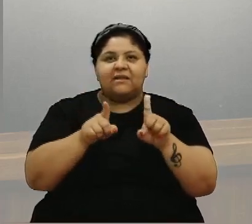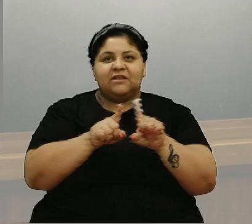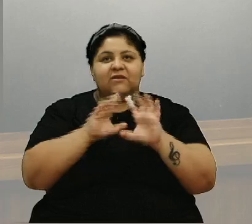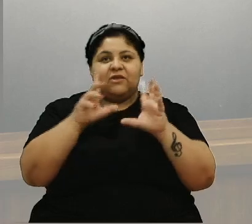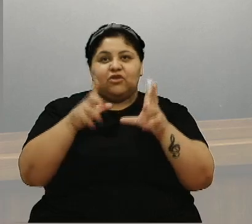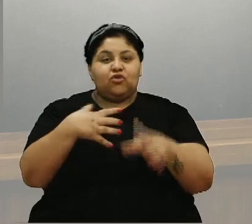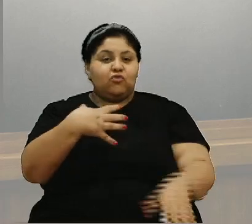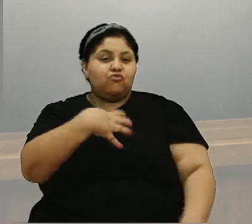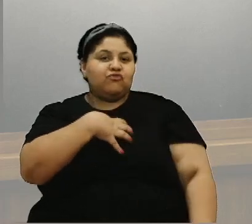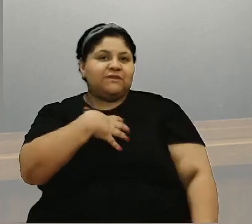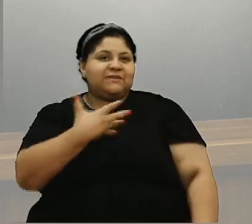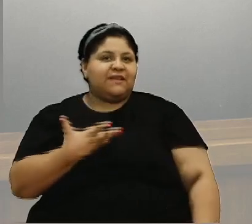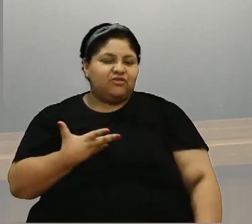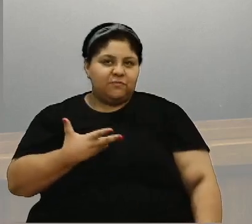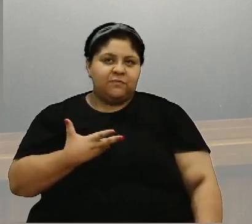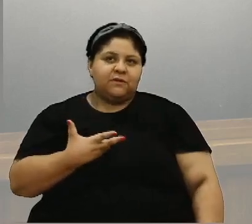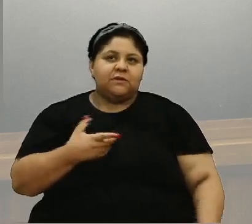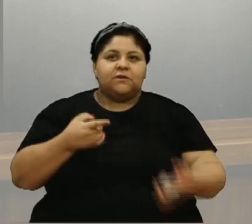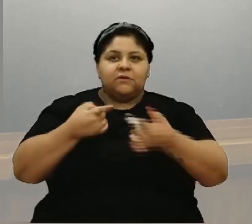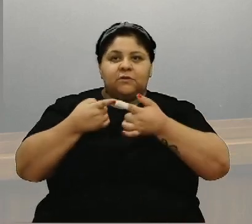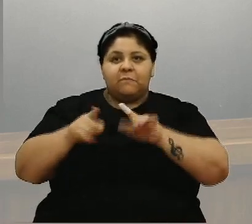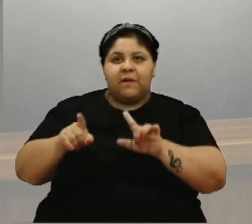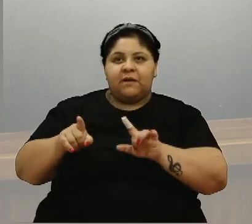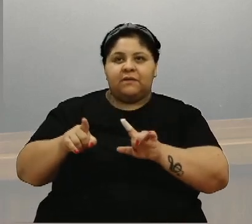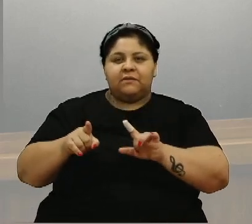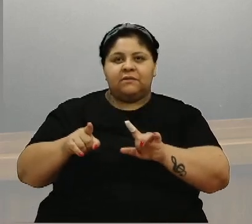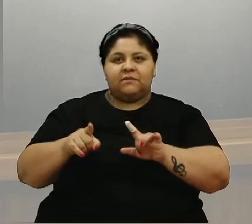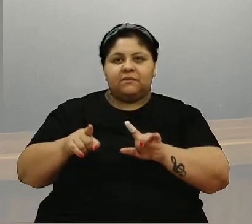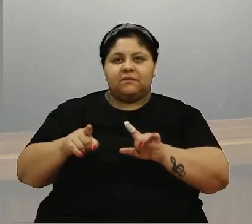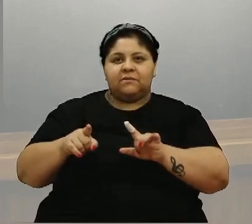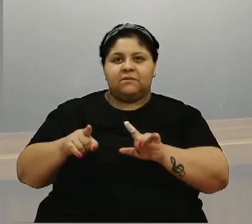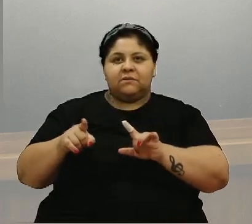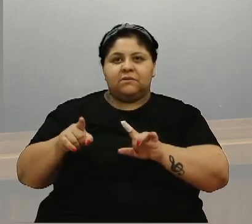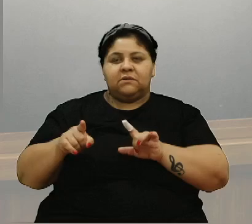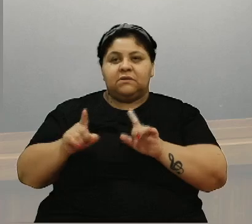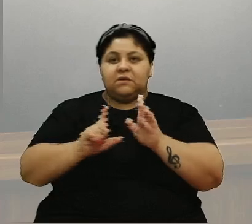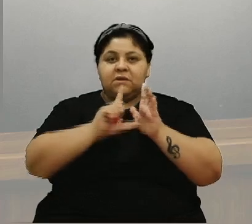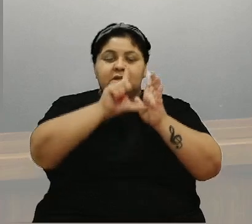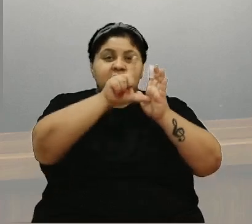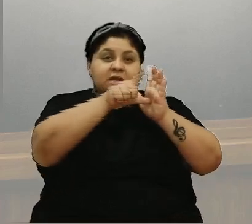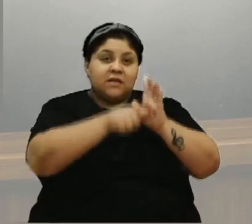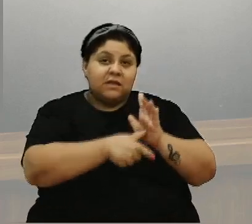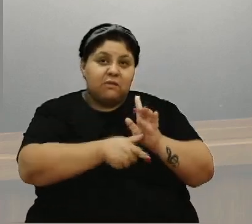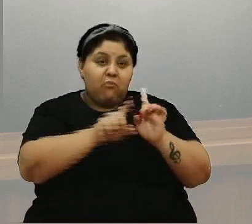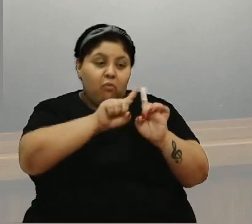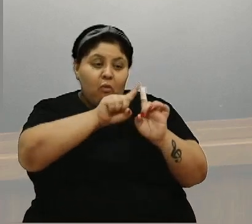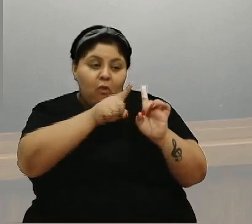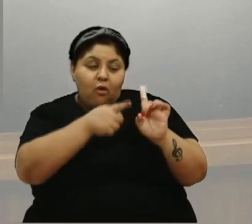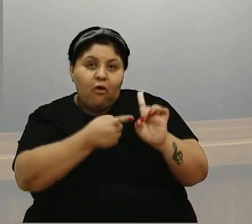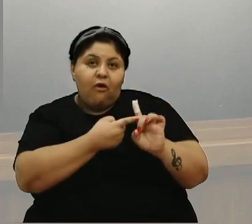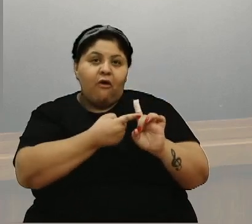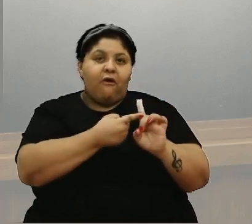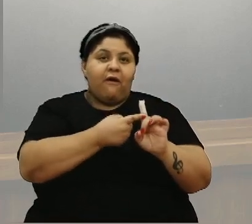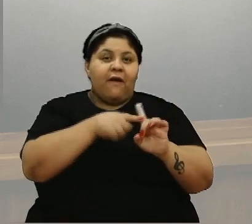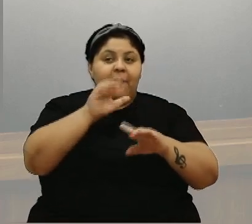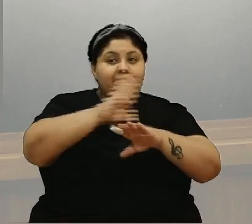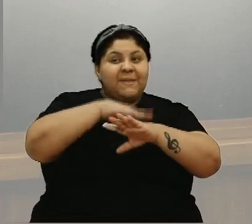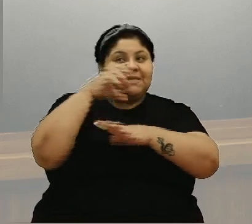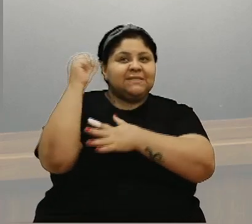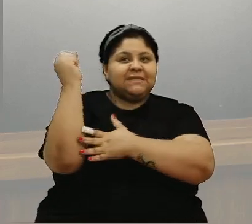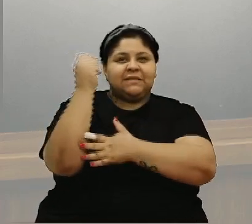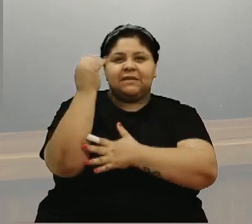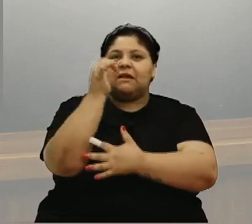mundo que sente isso, mas a situação pós-período reprodutivo, ele é muito mais grave.